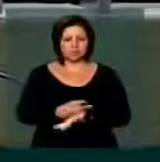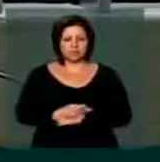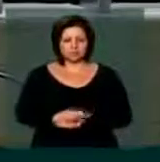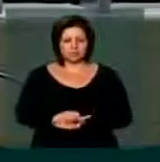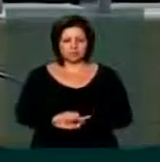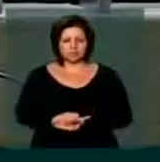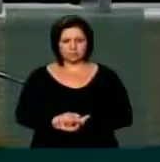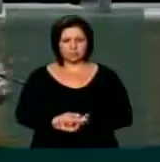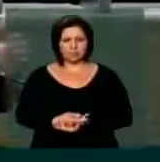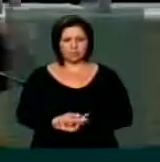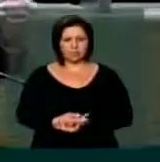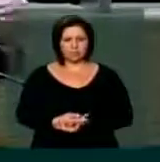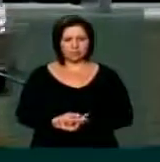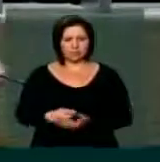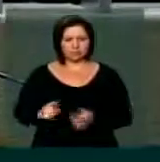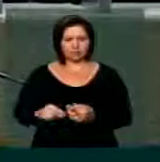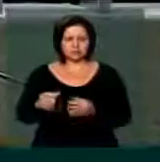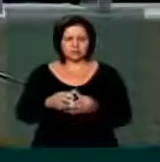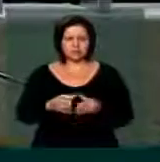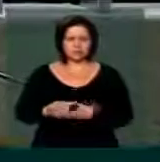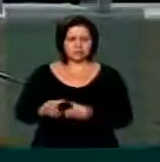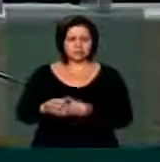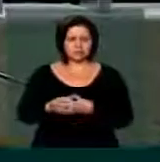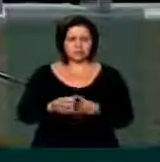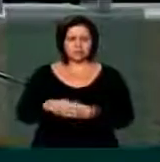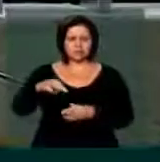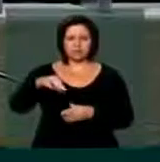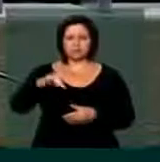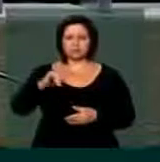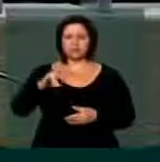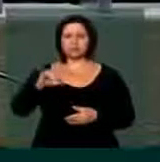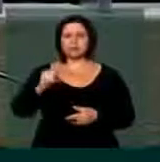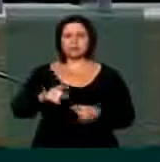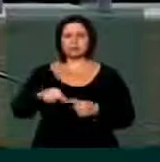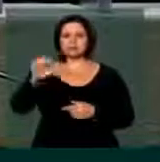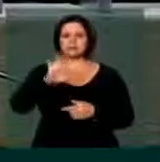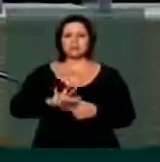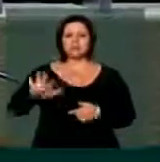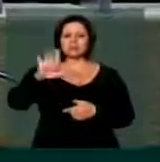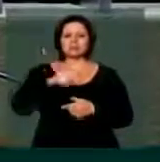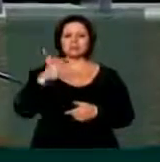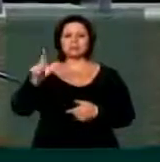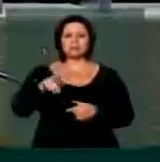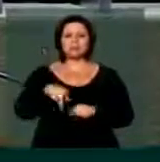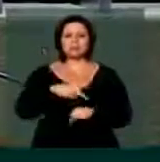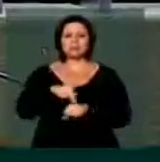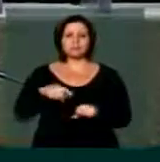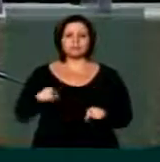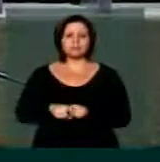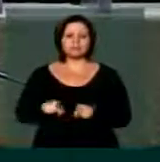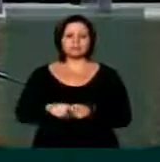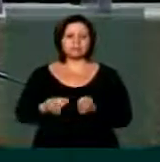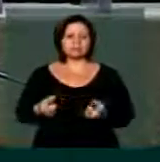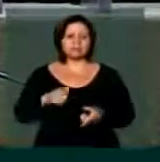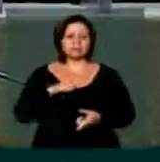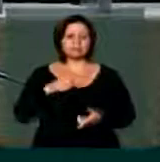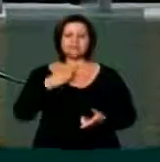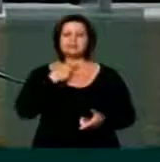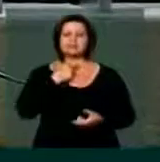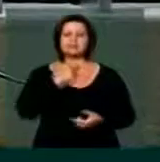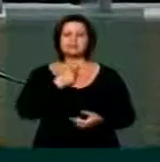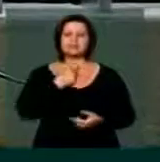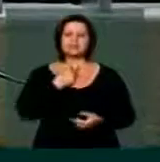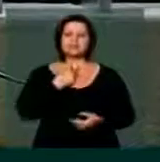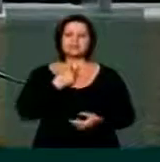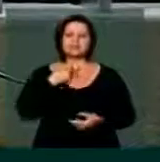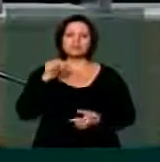inclusive, por um aparamento que é feito pela mídia nacional e internacional. Ou seja, você não